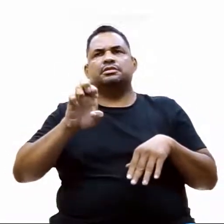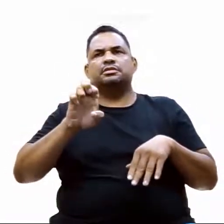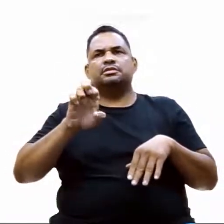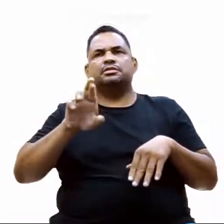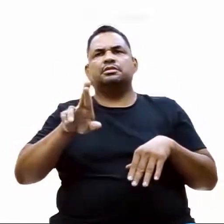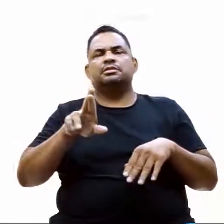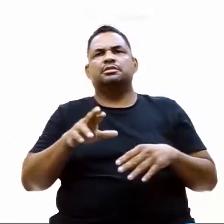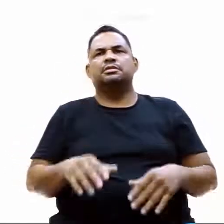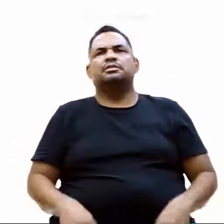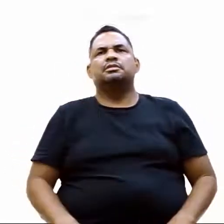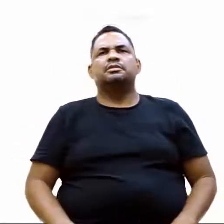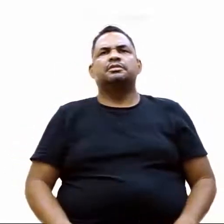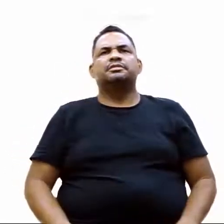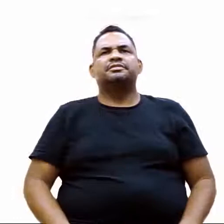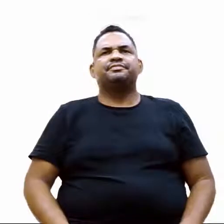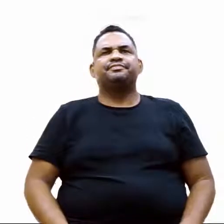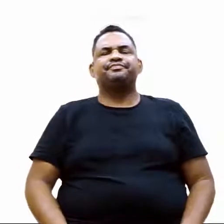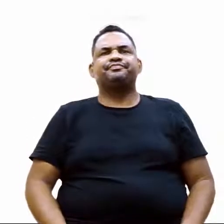Lavoisier.